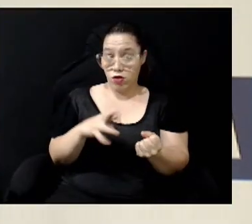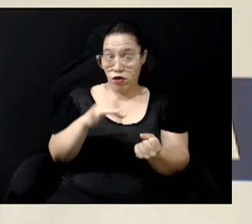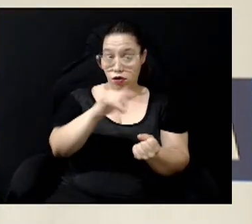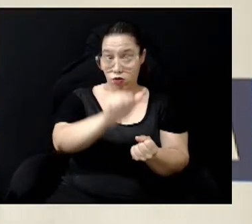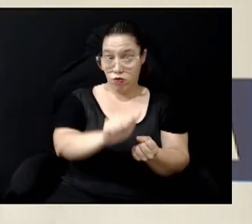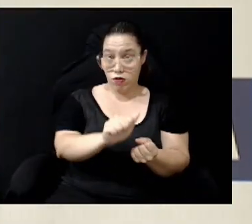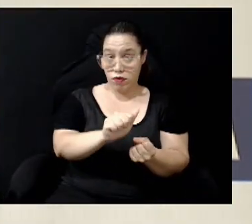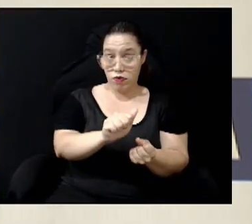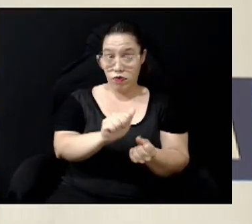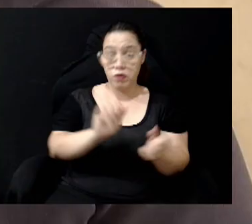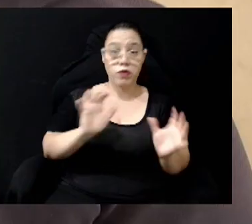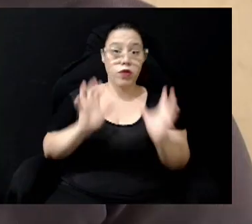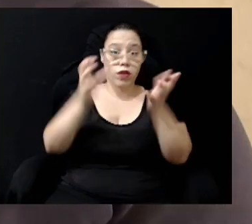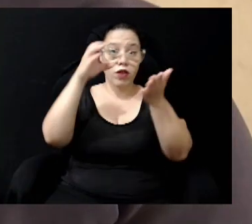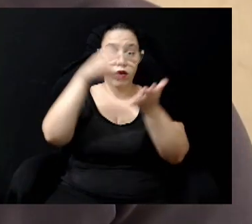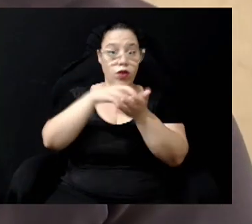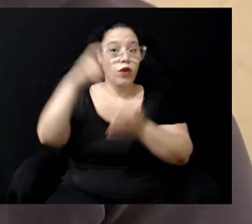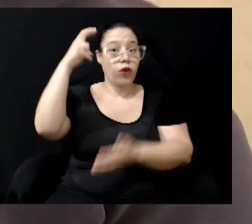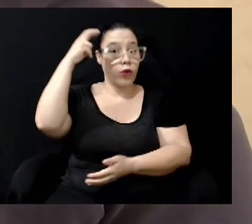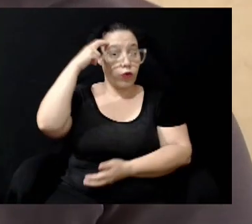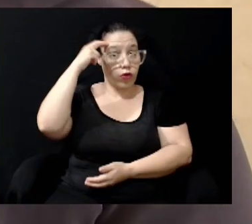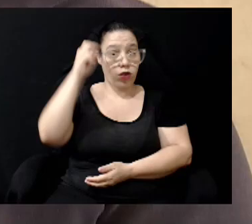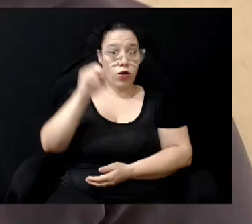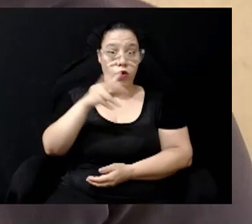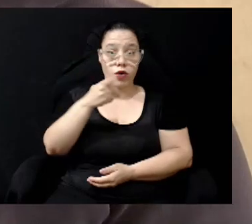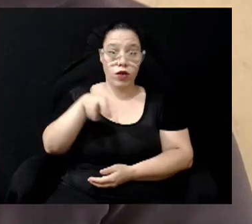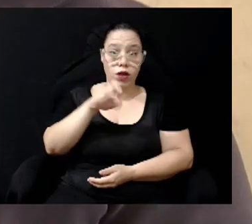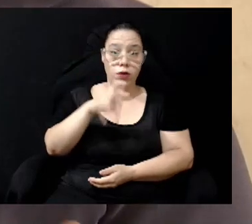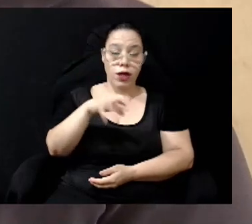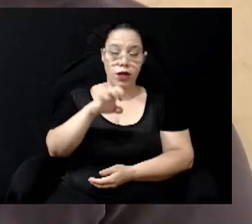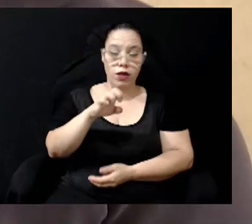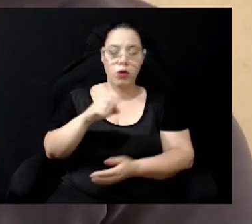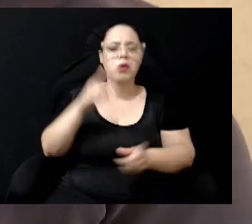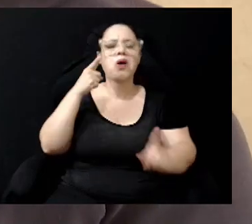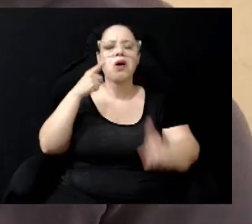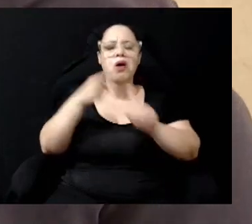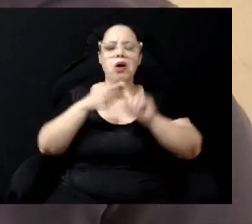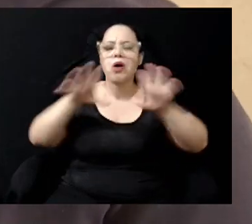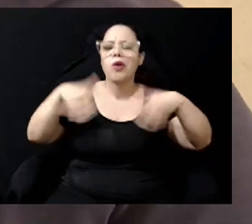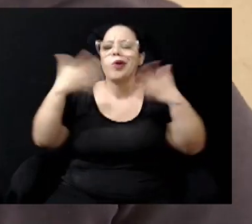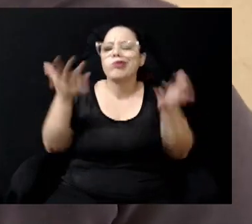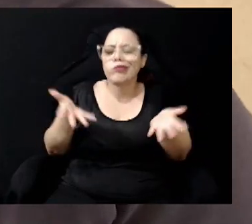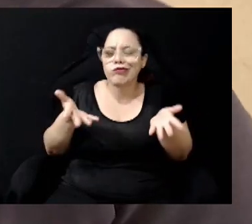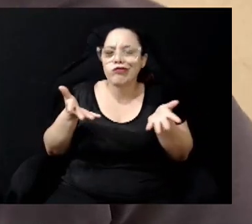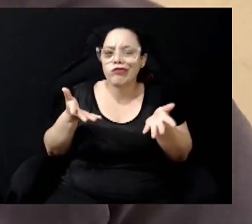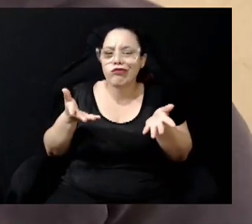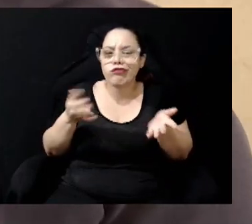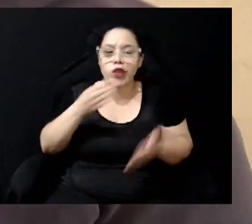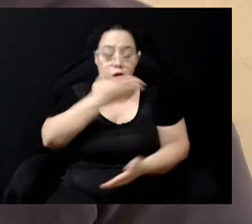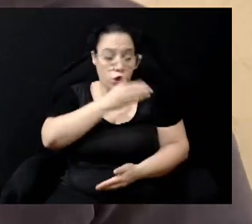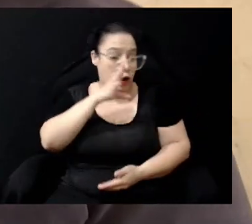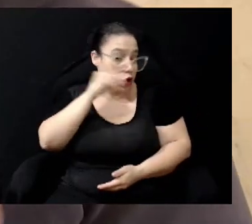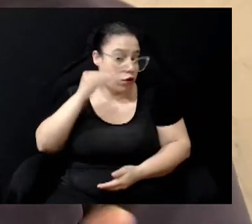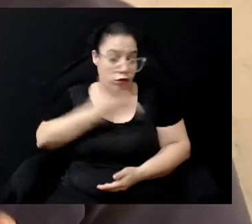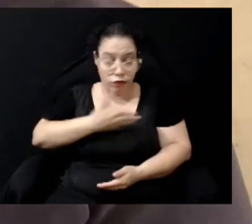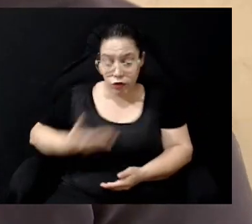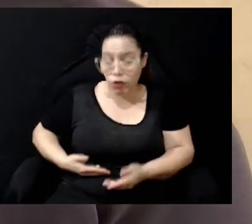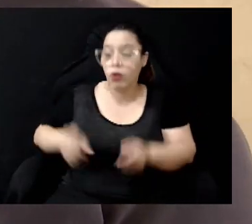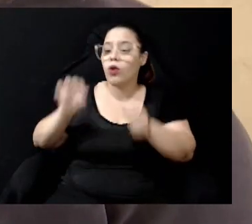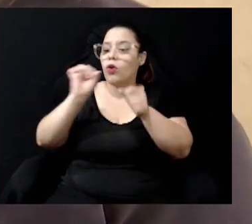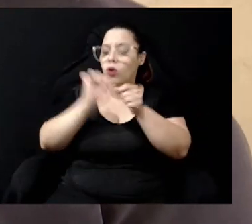do Centro Cultural Louis Braille. Qual é o objetivo? Ver os servidores que já fazem uma